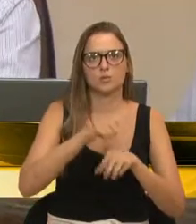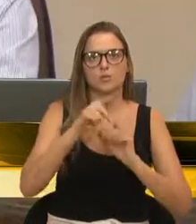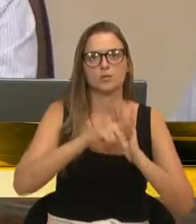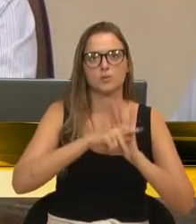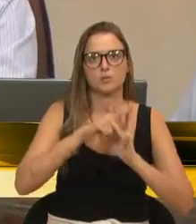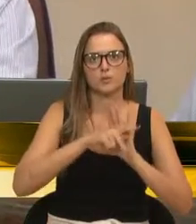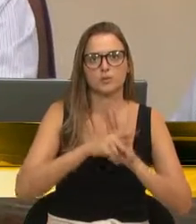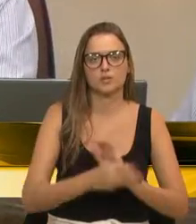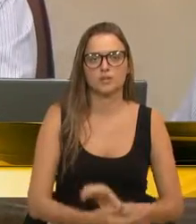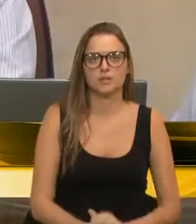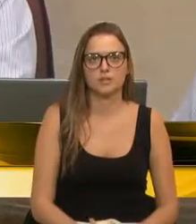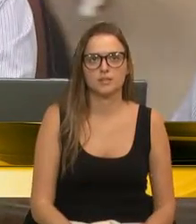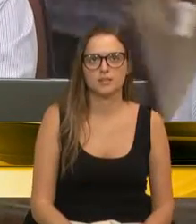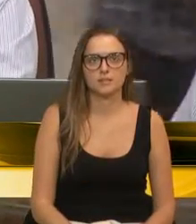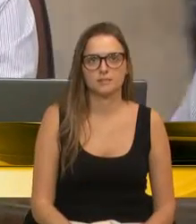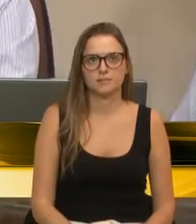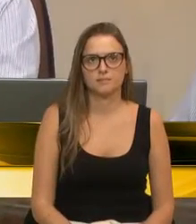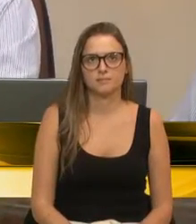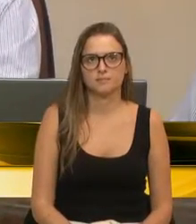projeto.